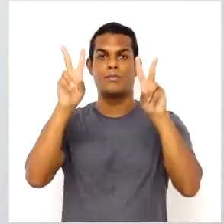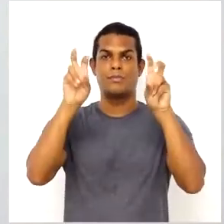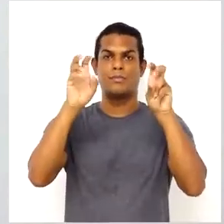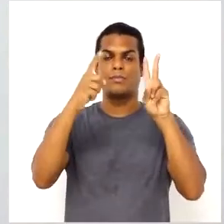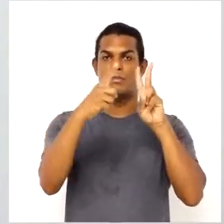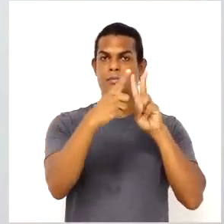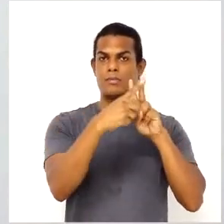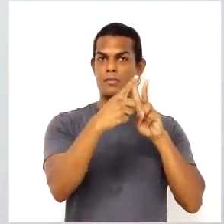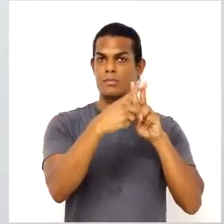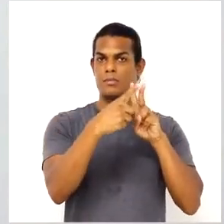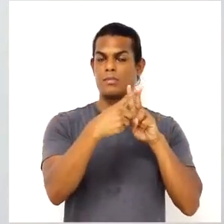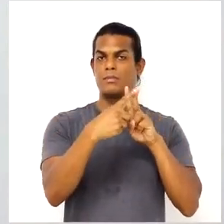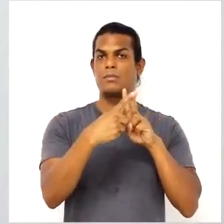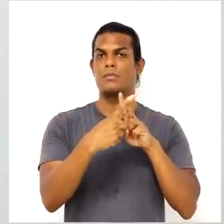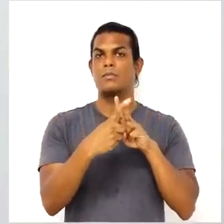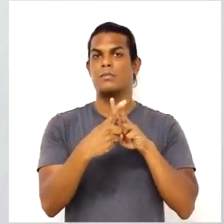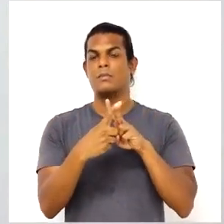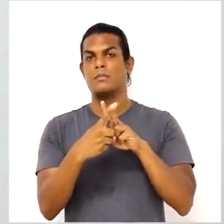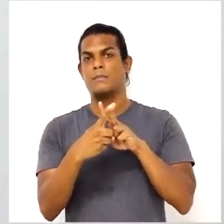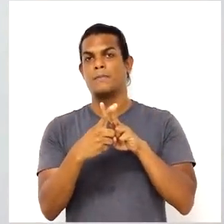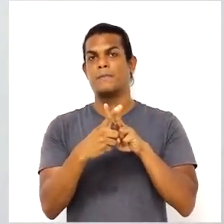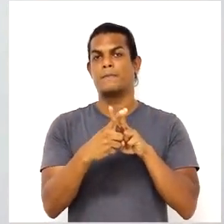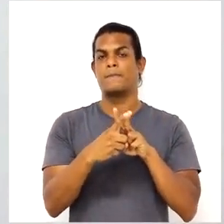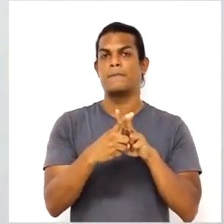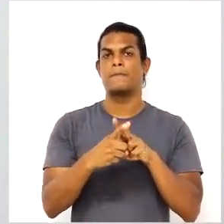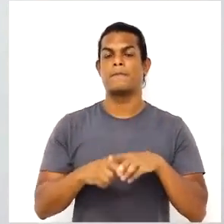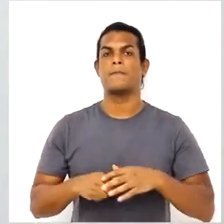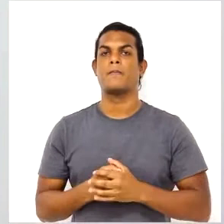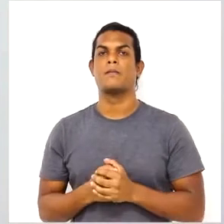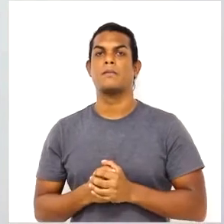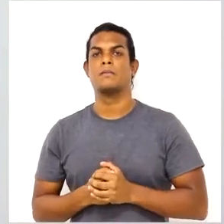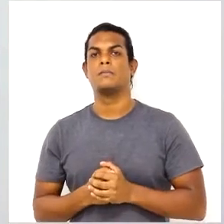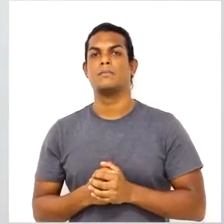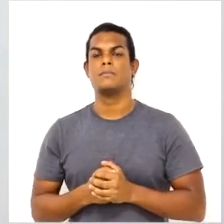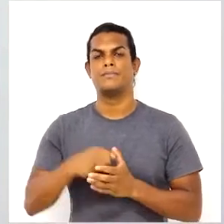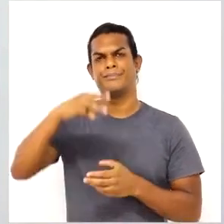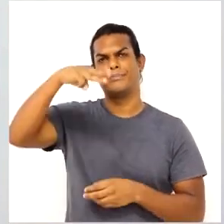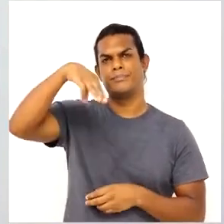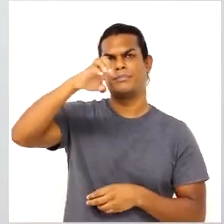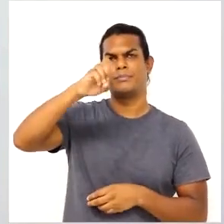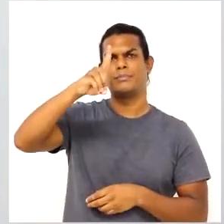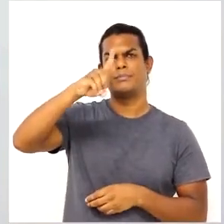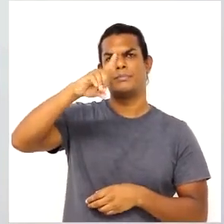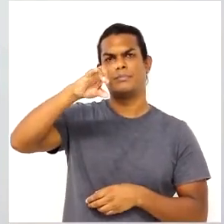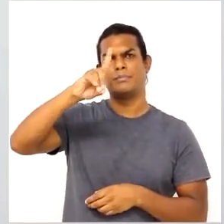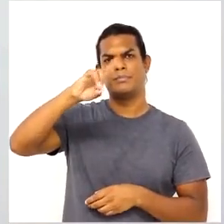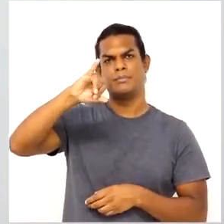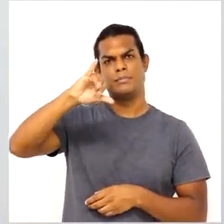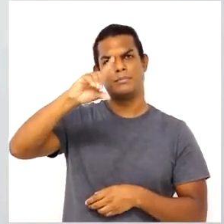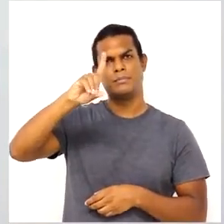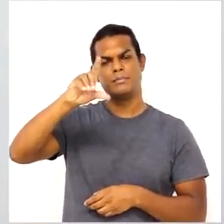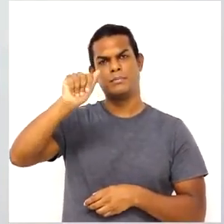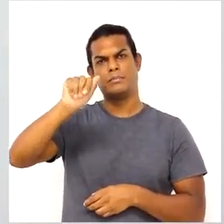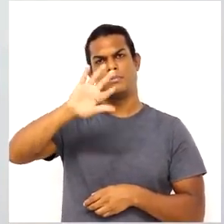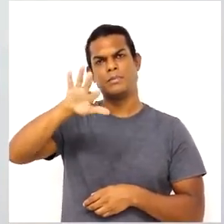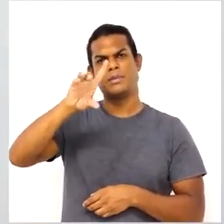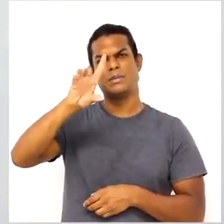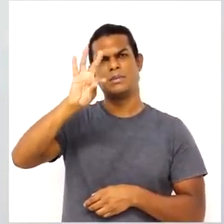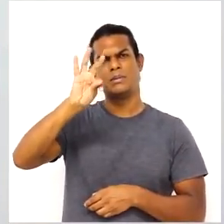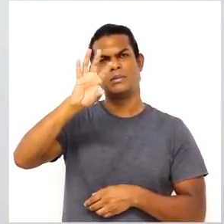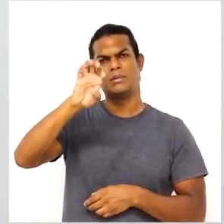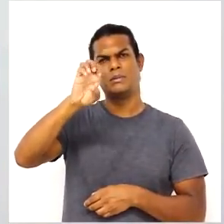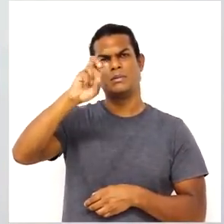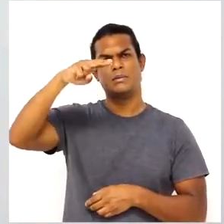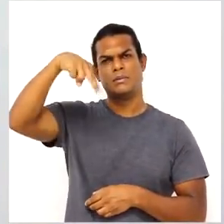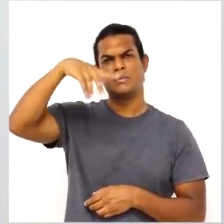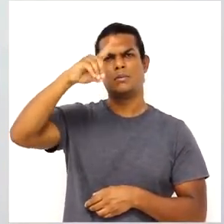segunda videoaula sobre a medida de tendência central, onde iremos exemplificar o cálculo